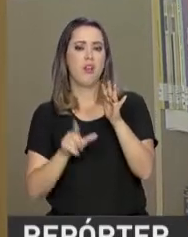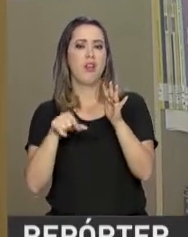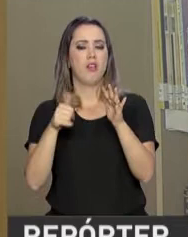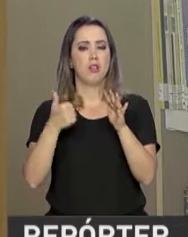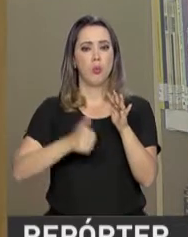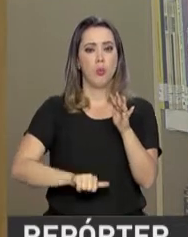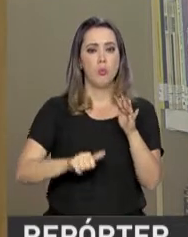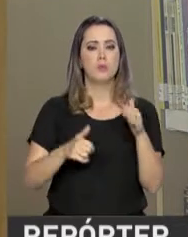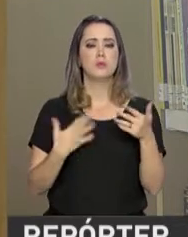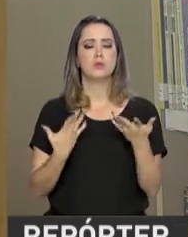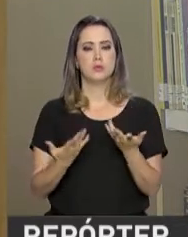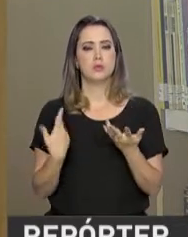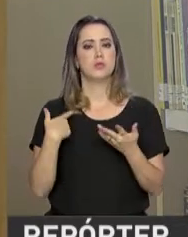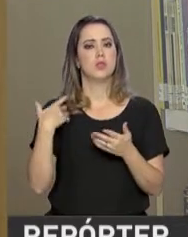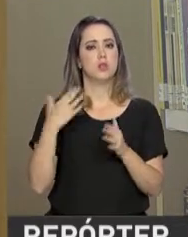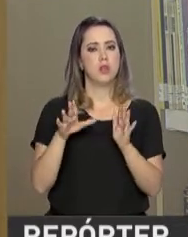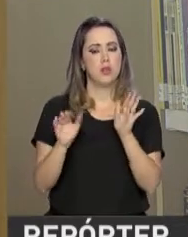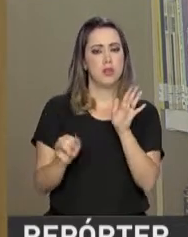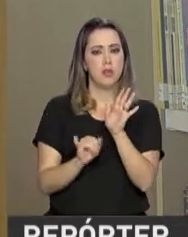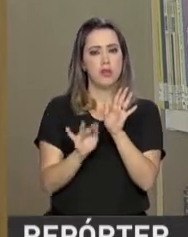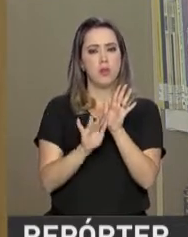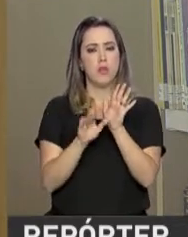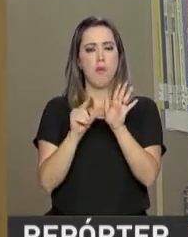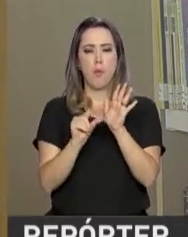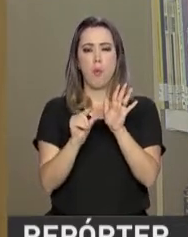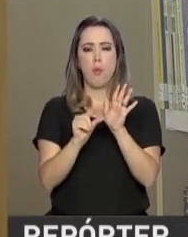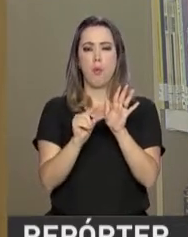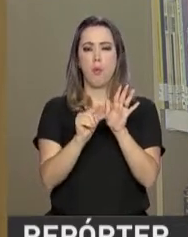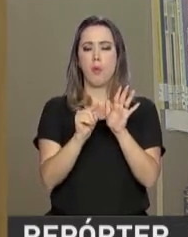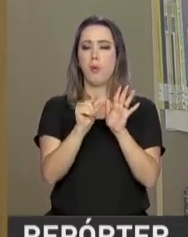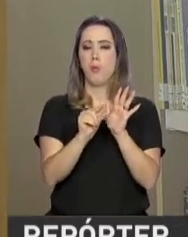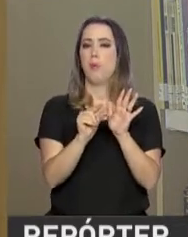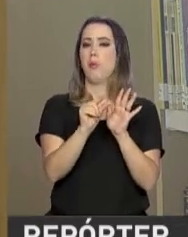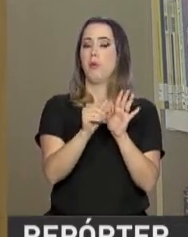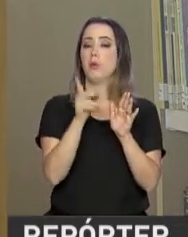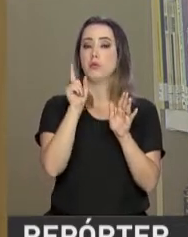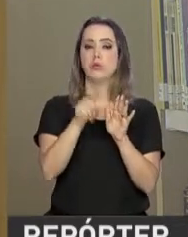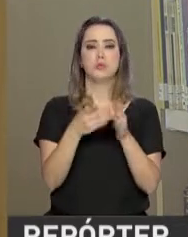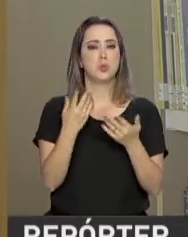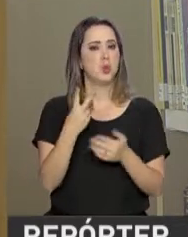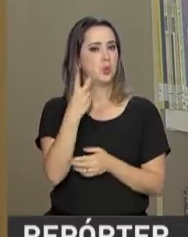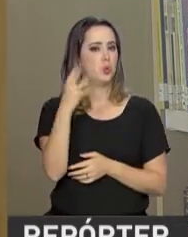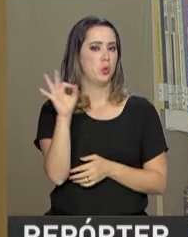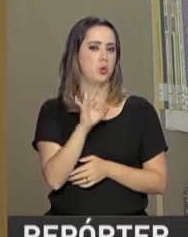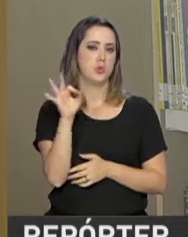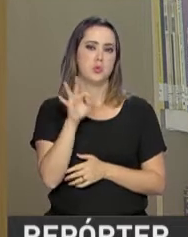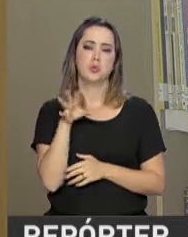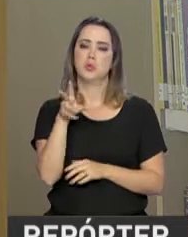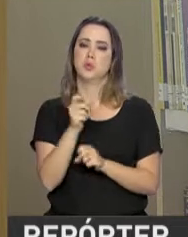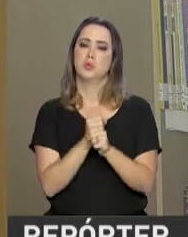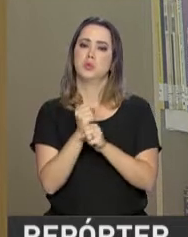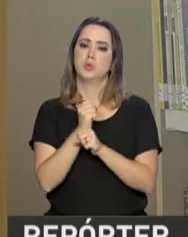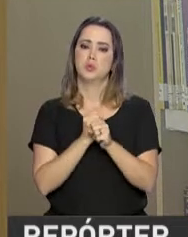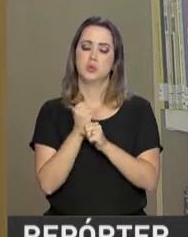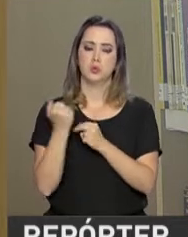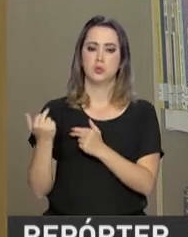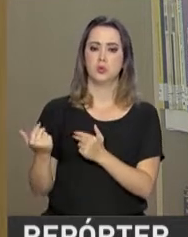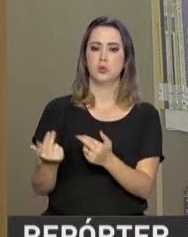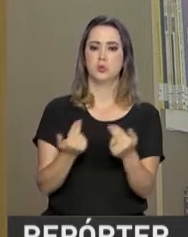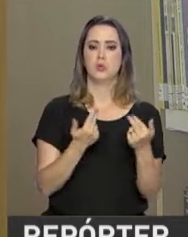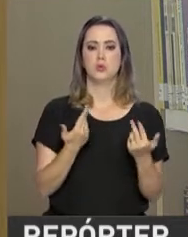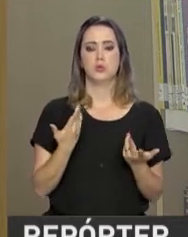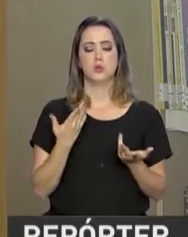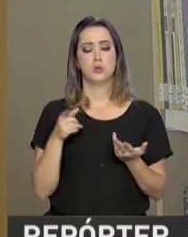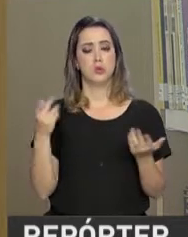inteiro se estabelece uma taxa, uma meta de inflação em torno de 2% analisado, que é o caso